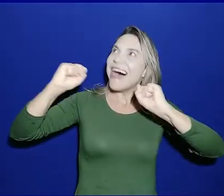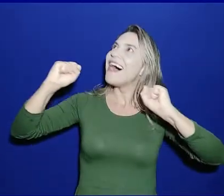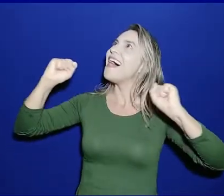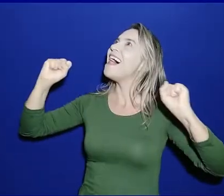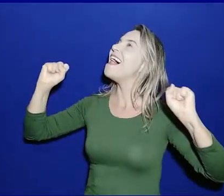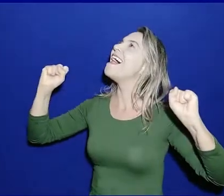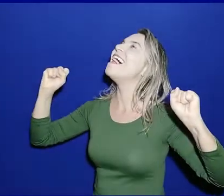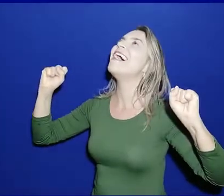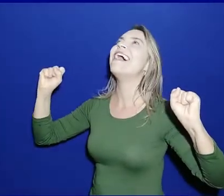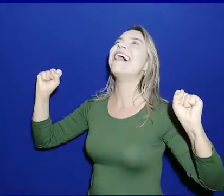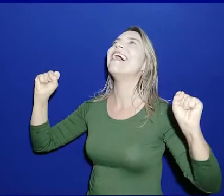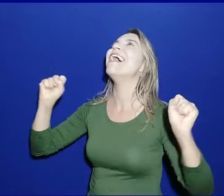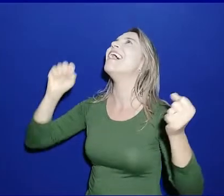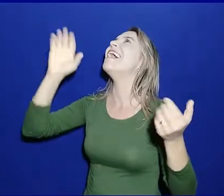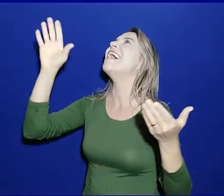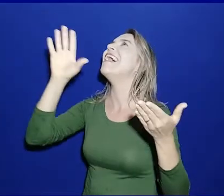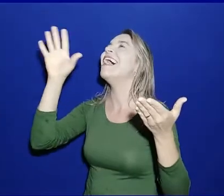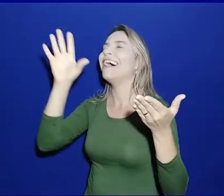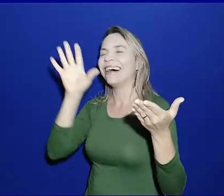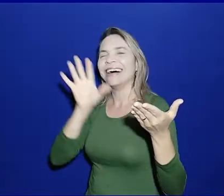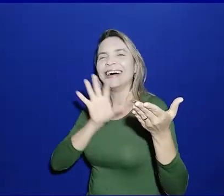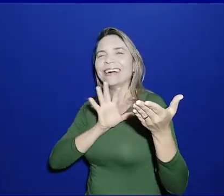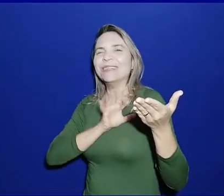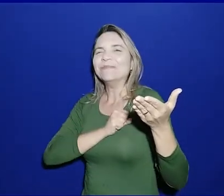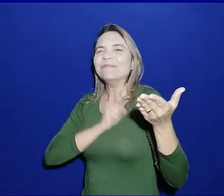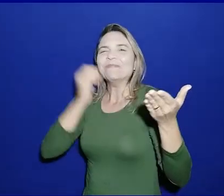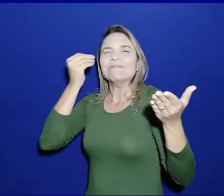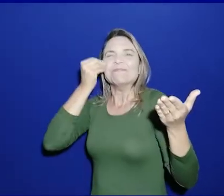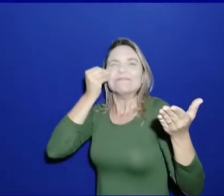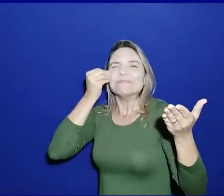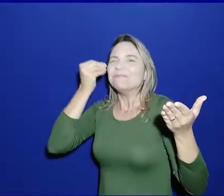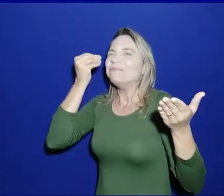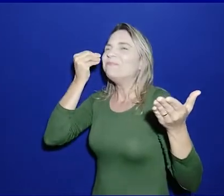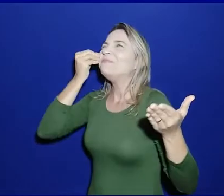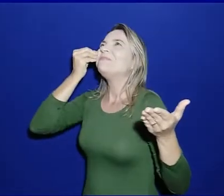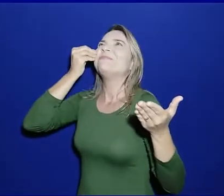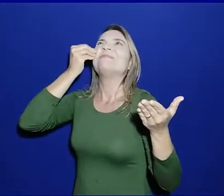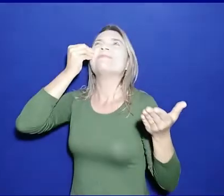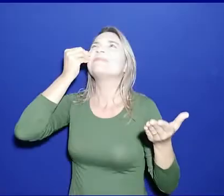seu amor nos revelou.